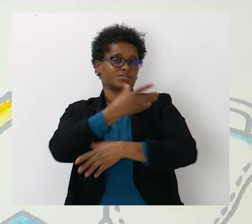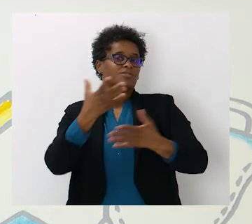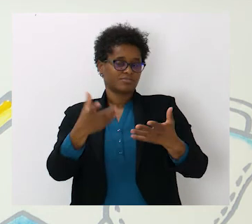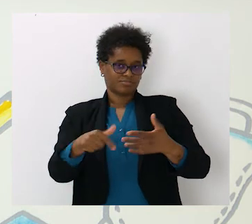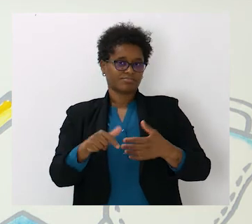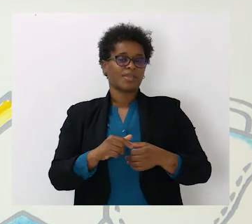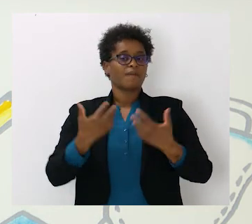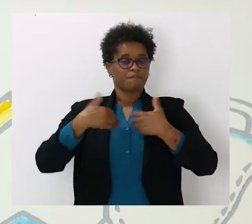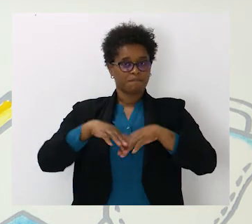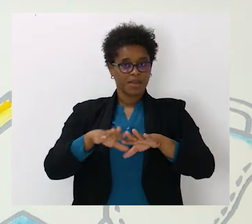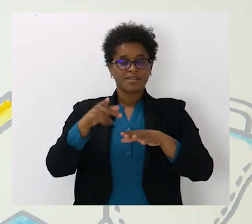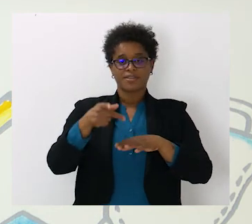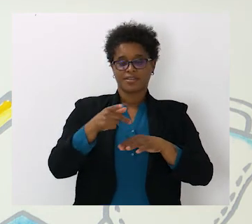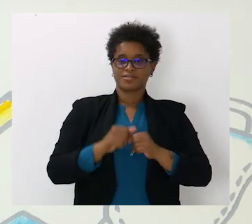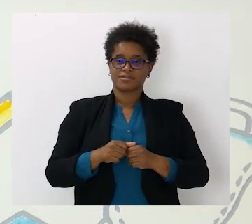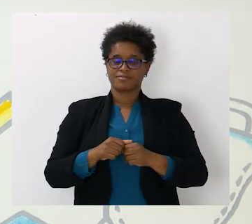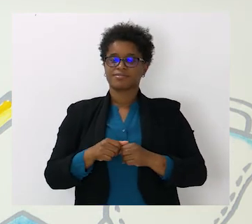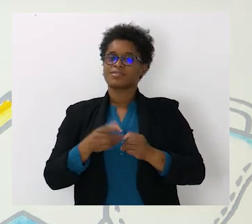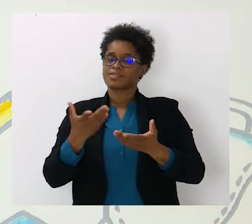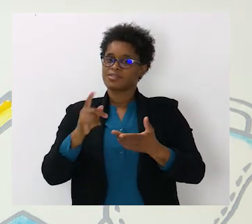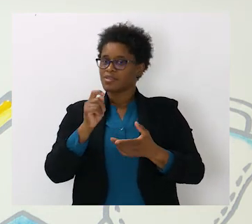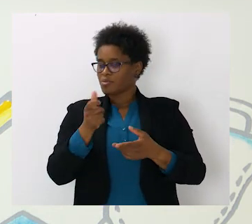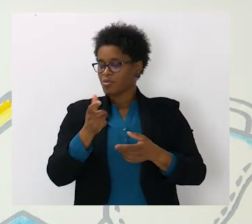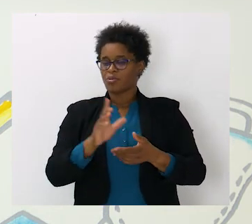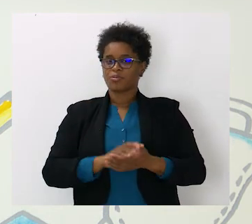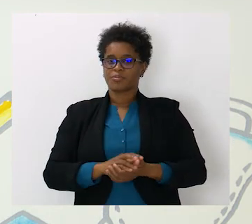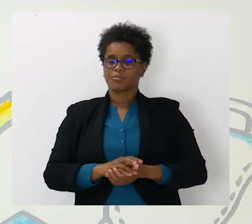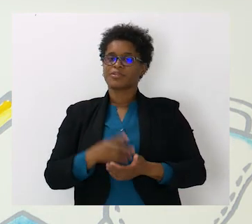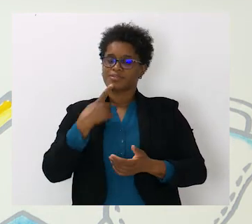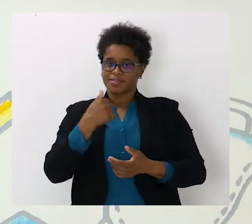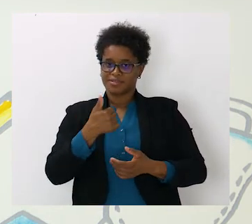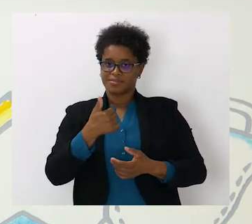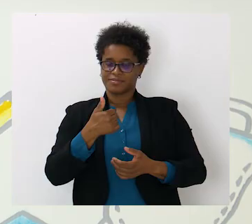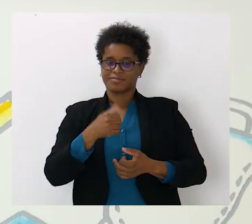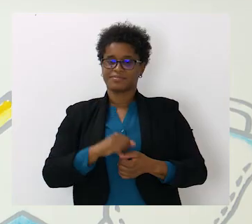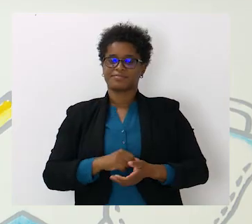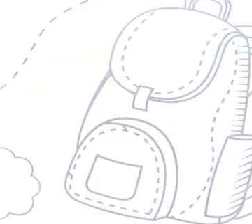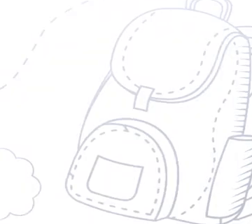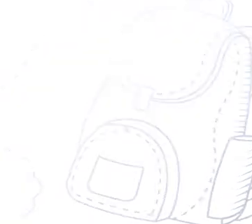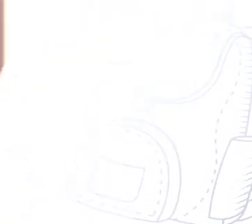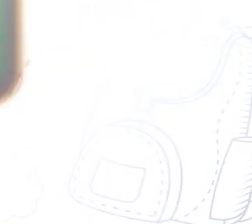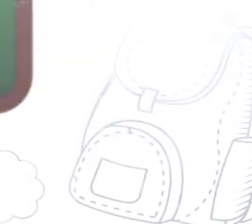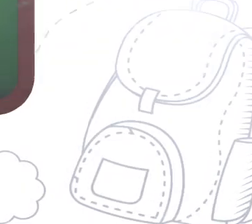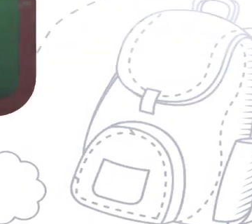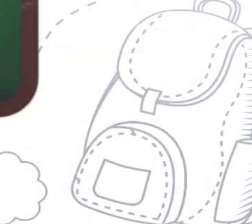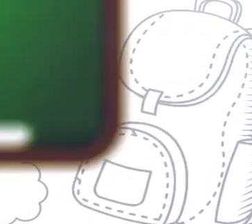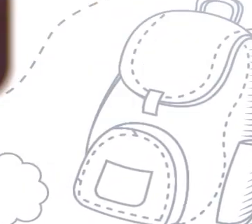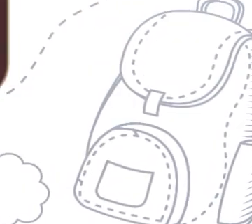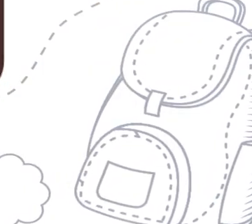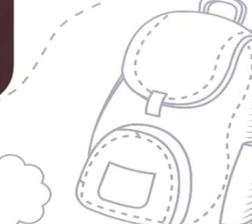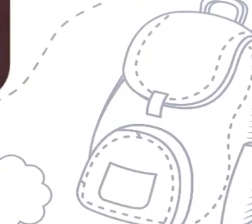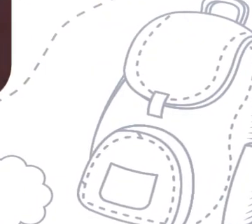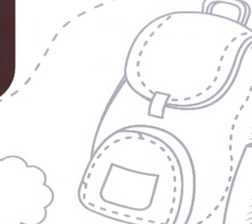vacinação, mas esta ainda é insuficiente. Ok?